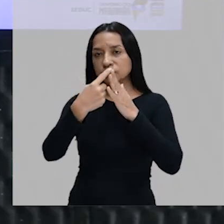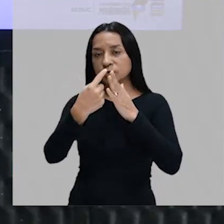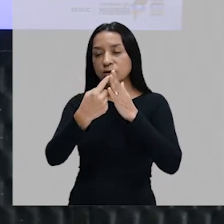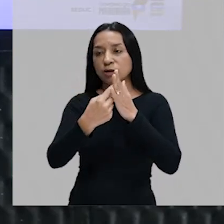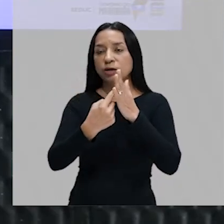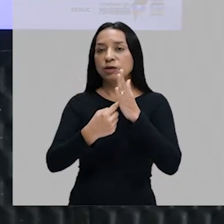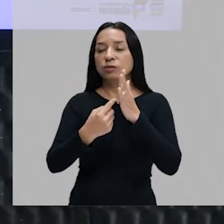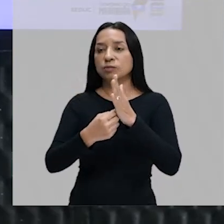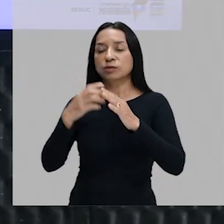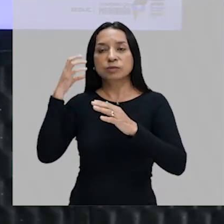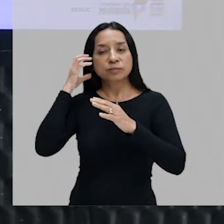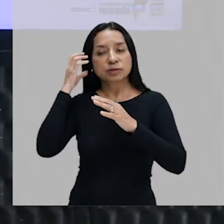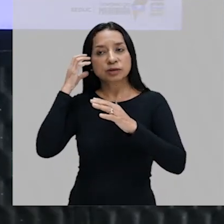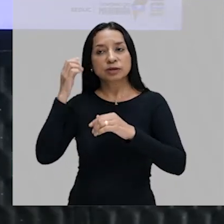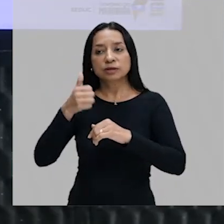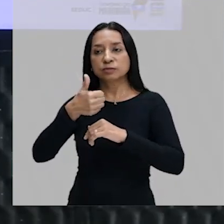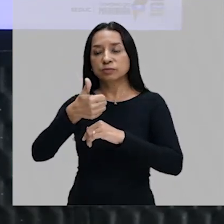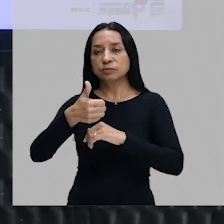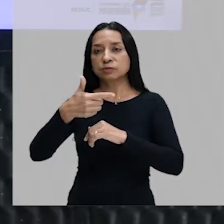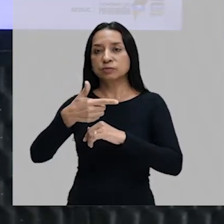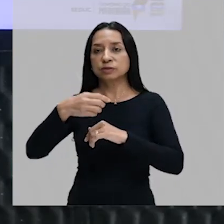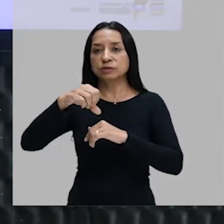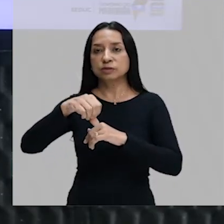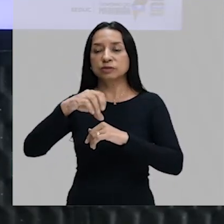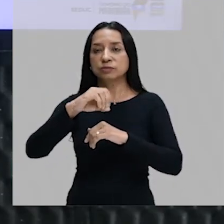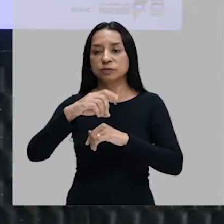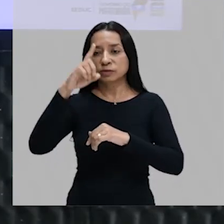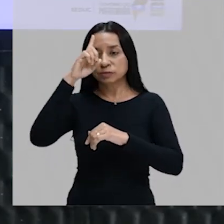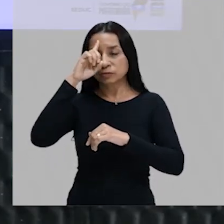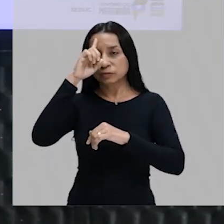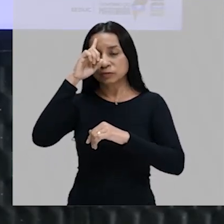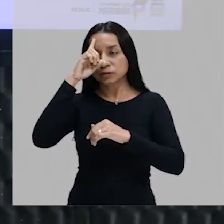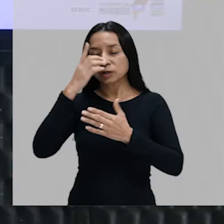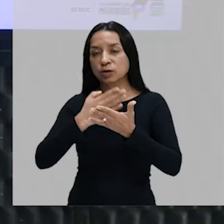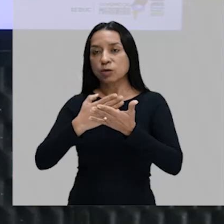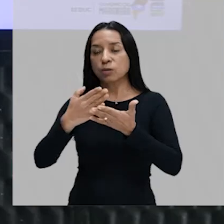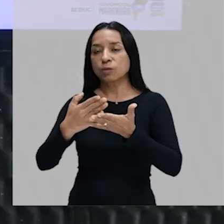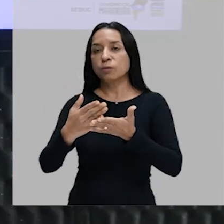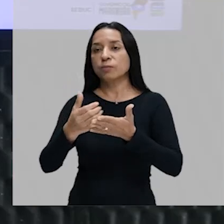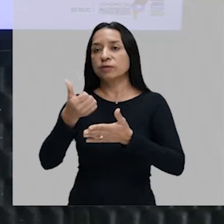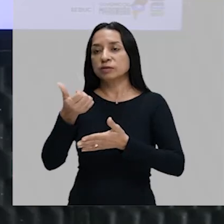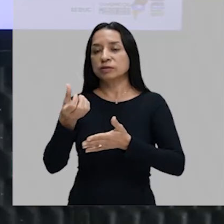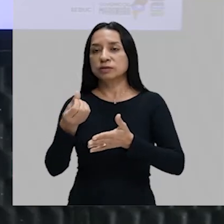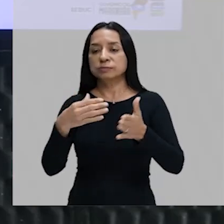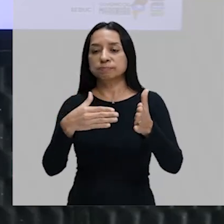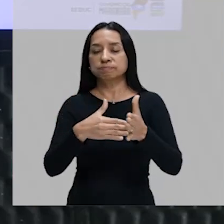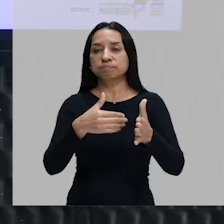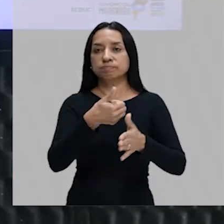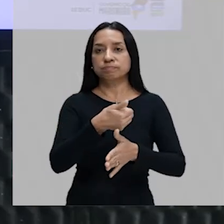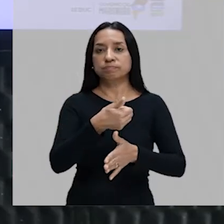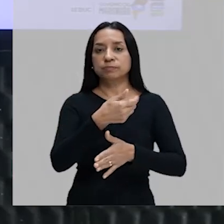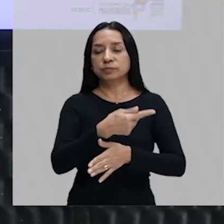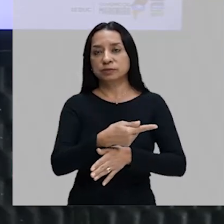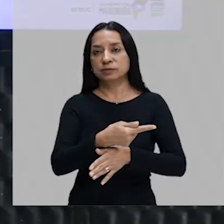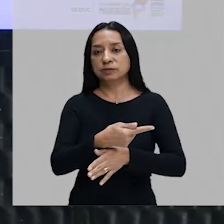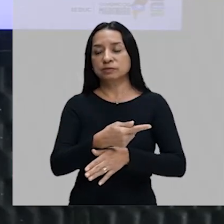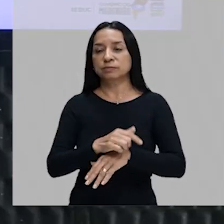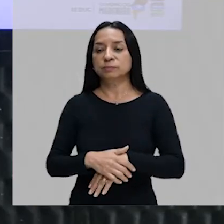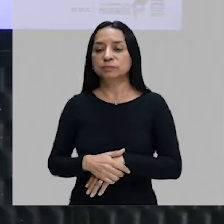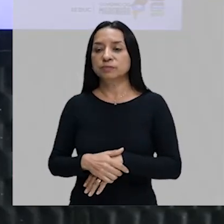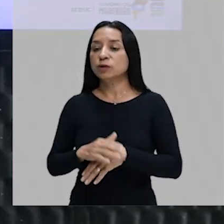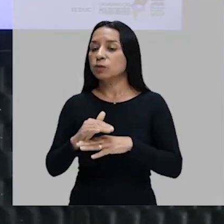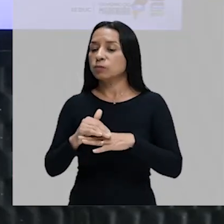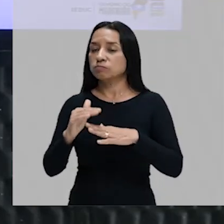Timbira, 1290 MHz, todos os dias das 16 às 17 horas. Além de todas essas ferramentas,